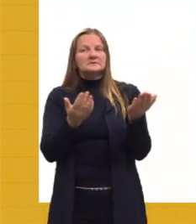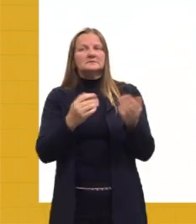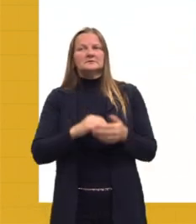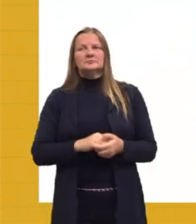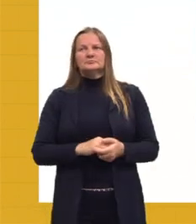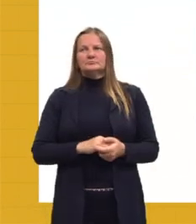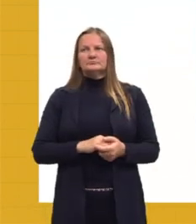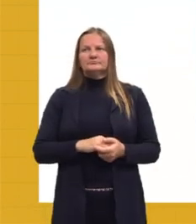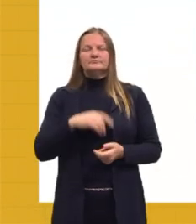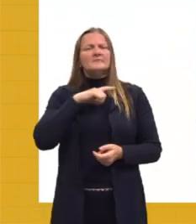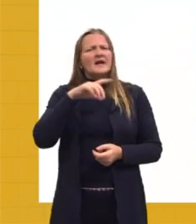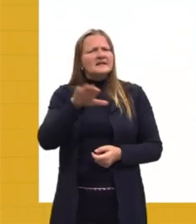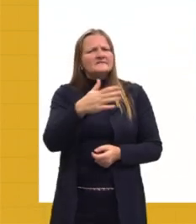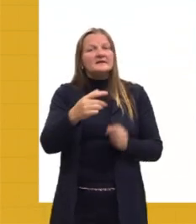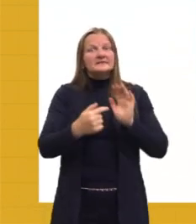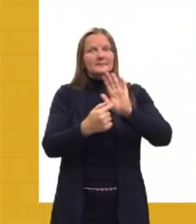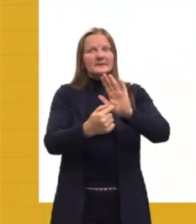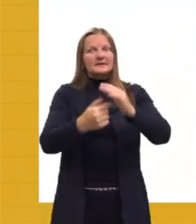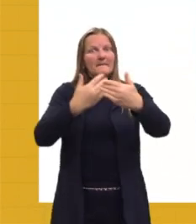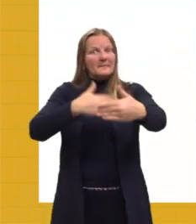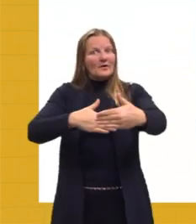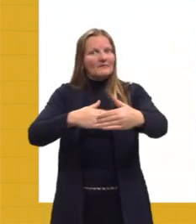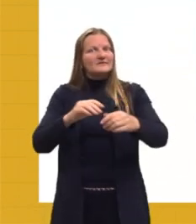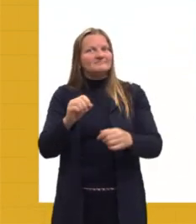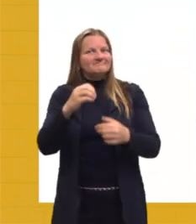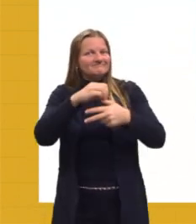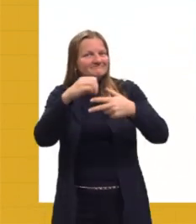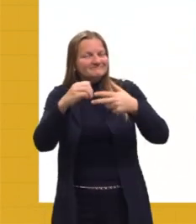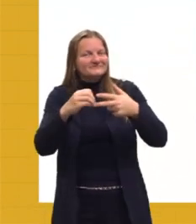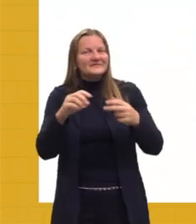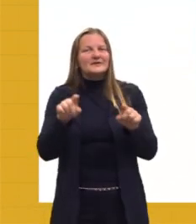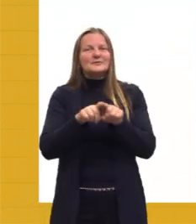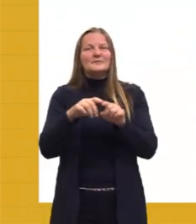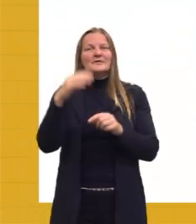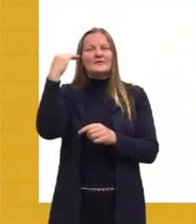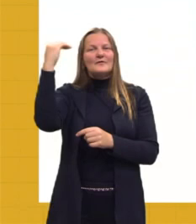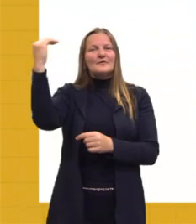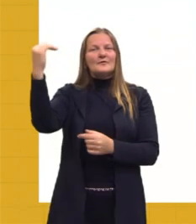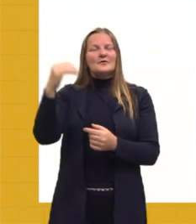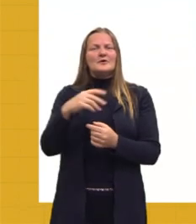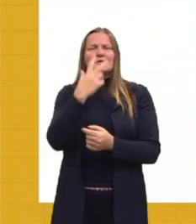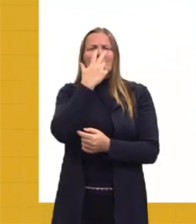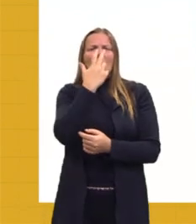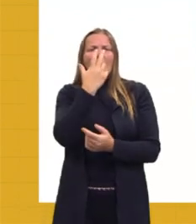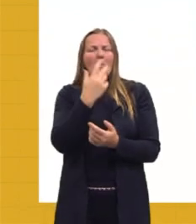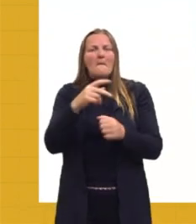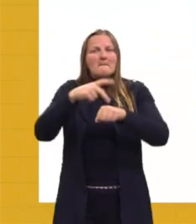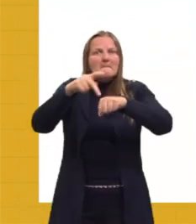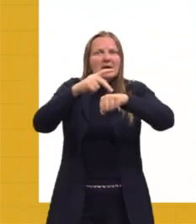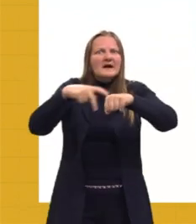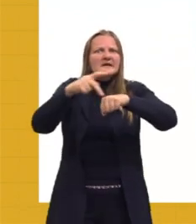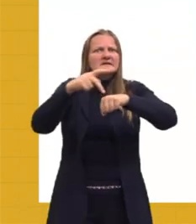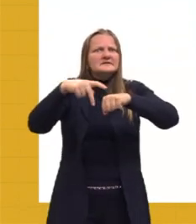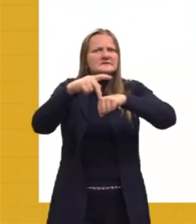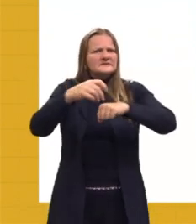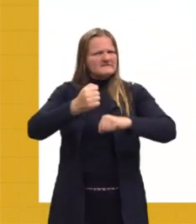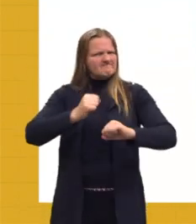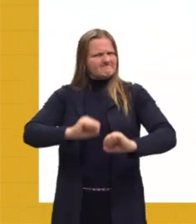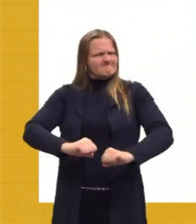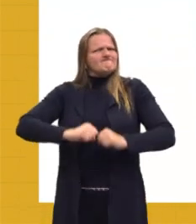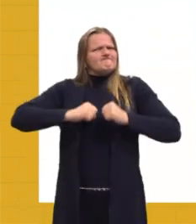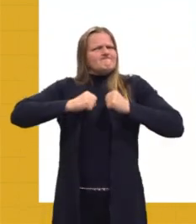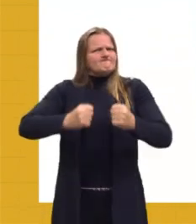né muitas vezes pode aparecer aí na nossa na nossa provinha É o famosa curtindo de ferros países da cortina de Ferro